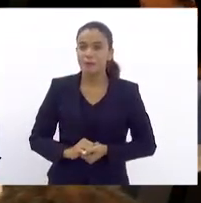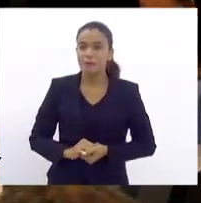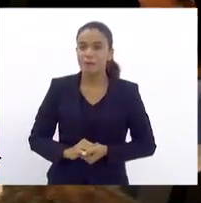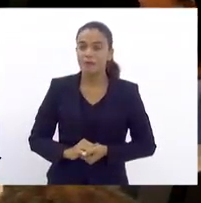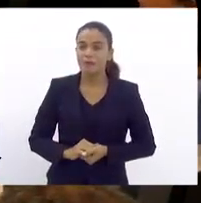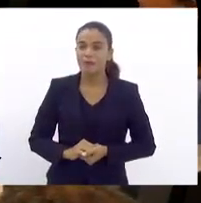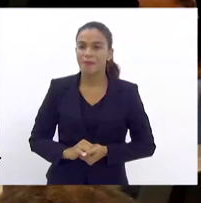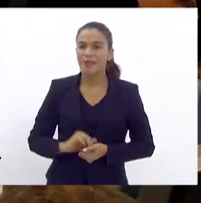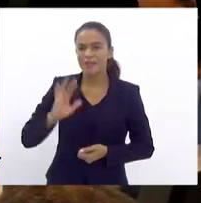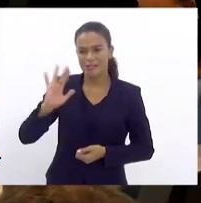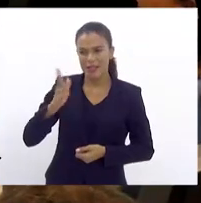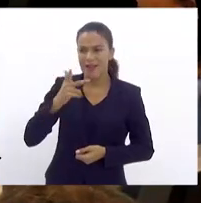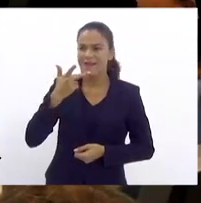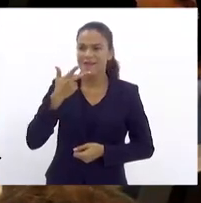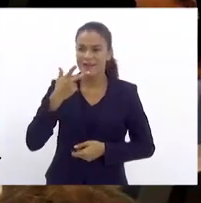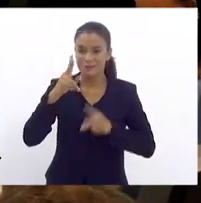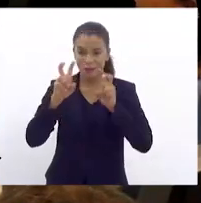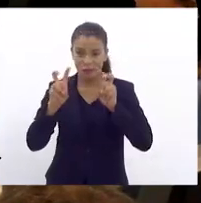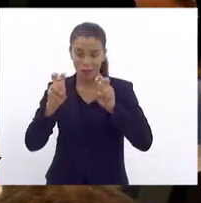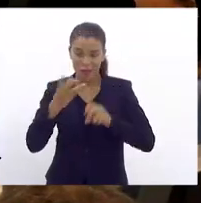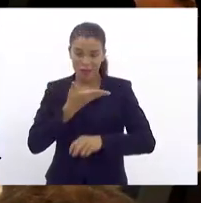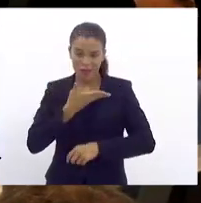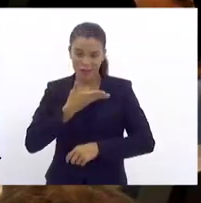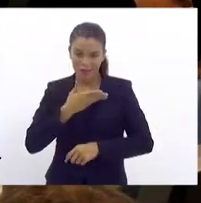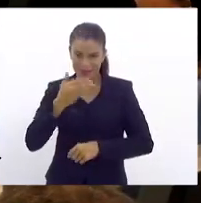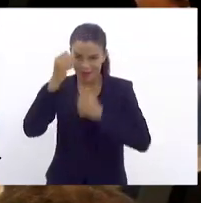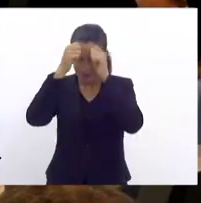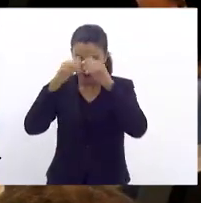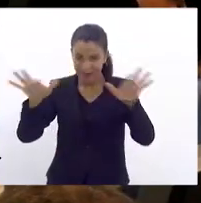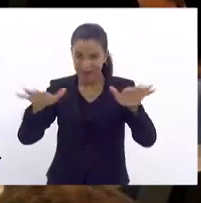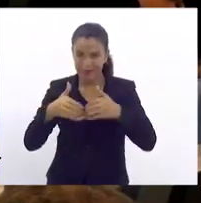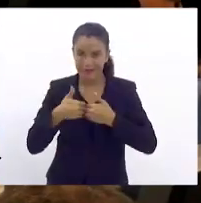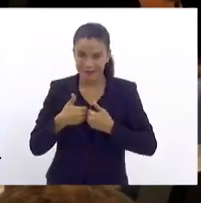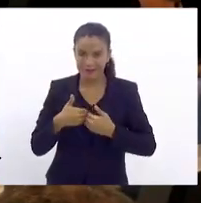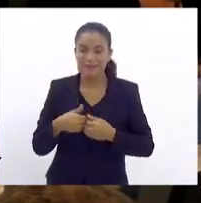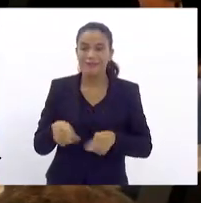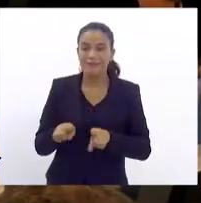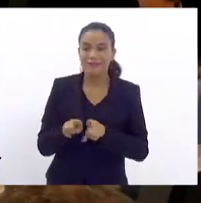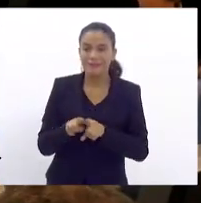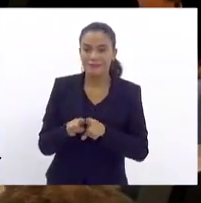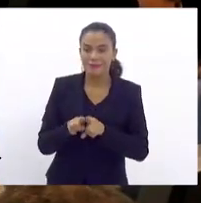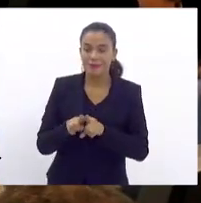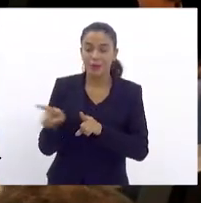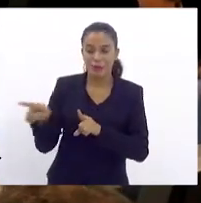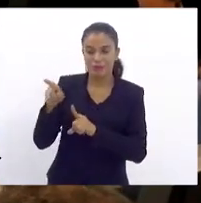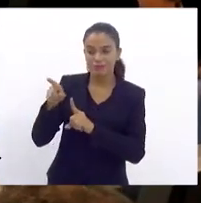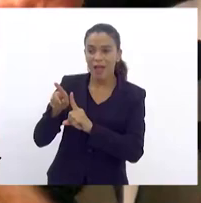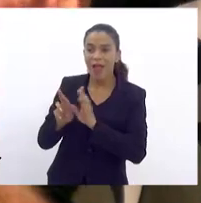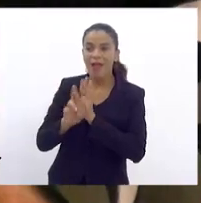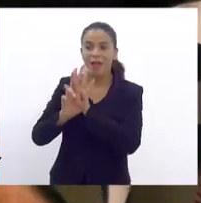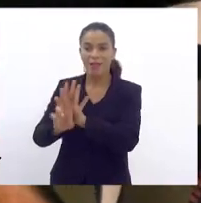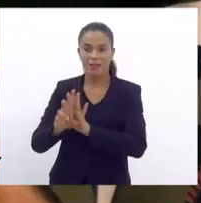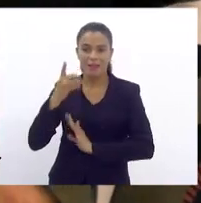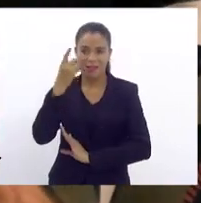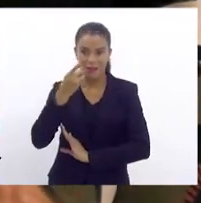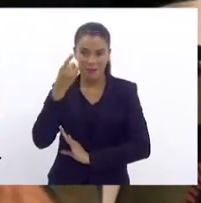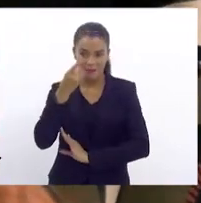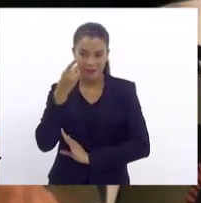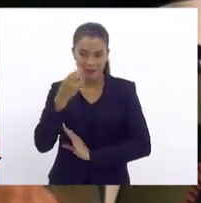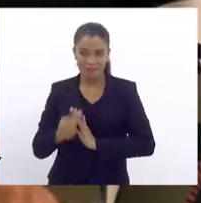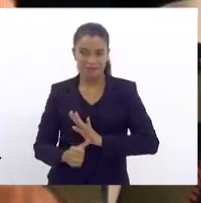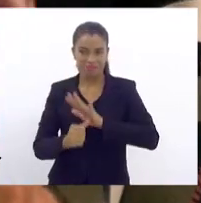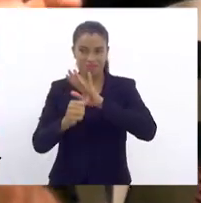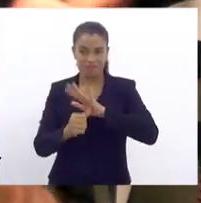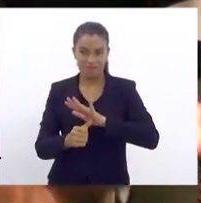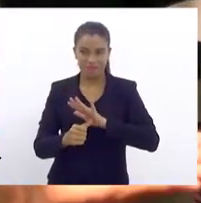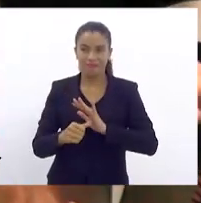até falando sobre isso amigo dos autistas já cumprimentando a mesa na pessoa do nosso ilustre Deputado Fred Pacheco presídio essa sessão